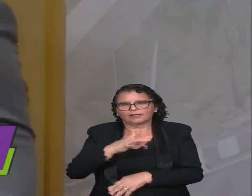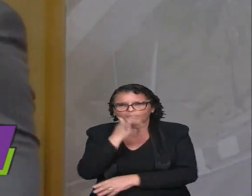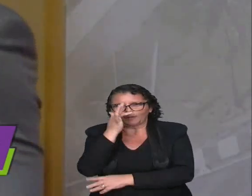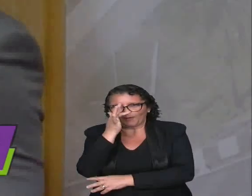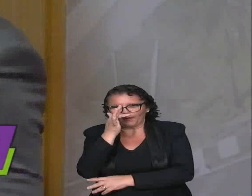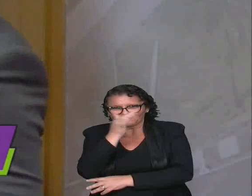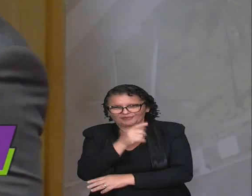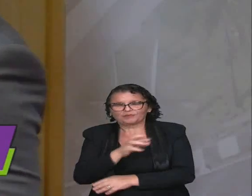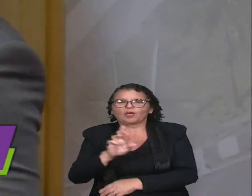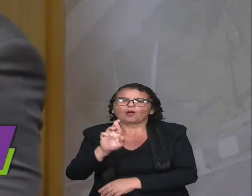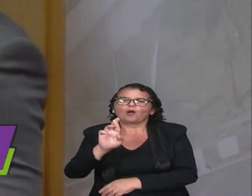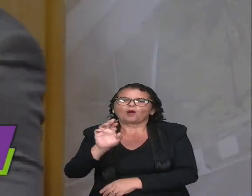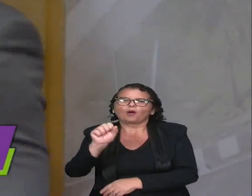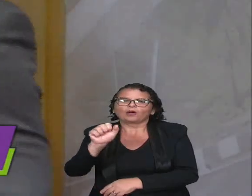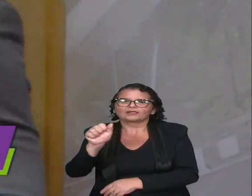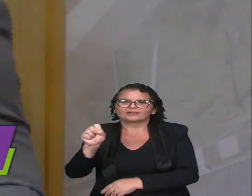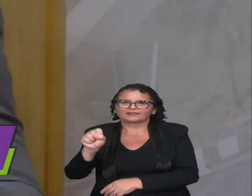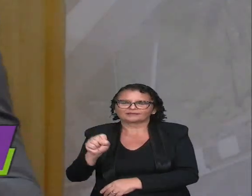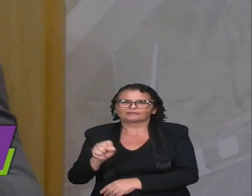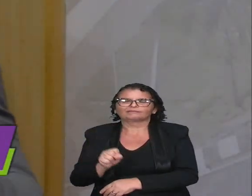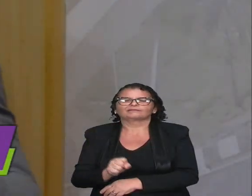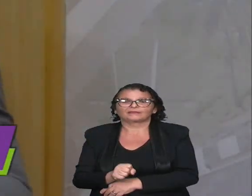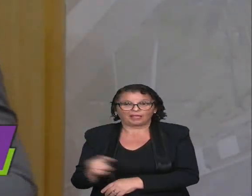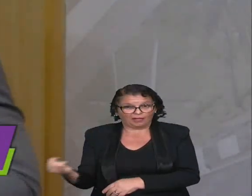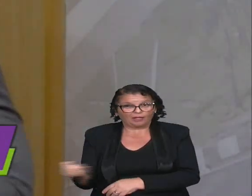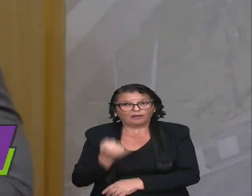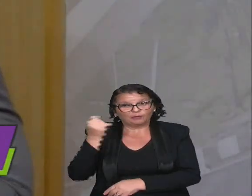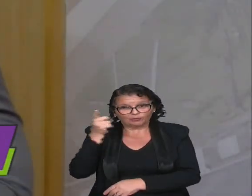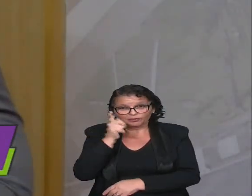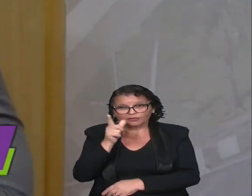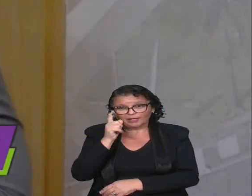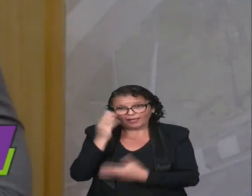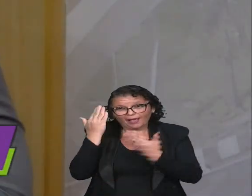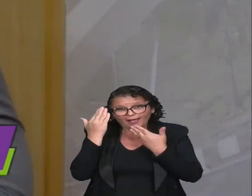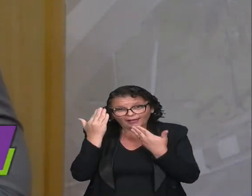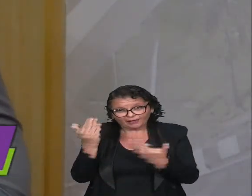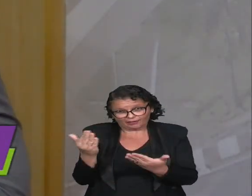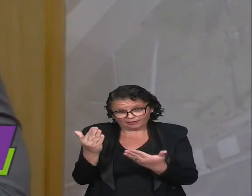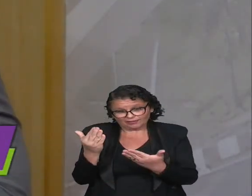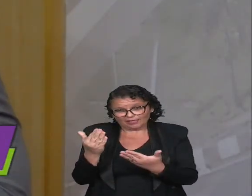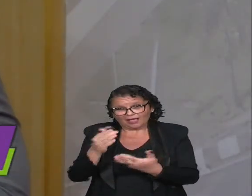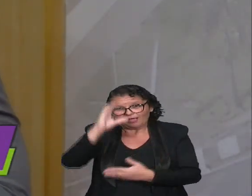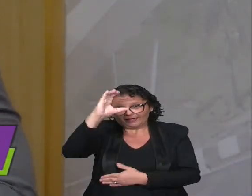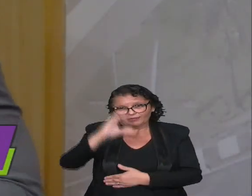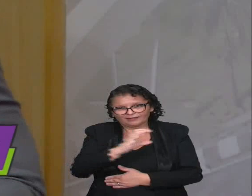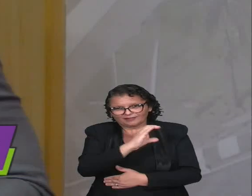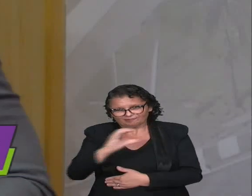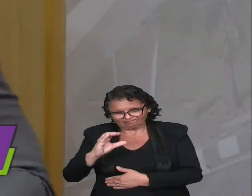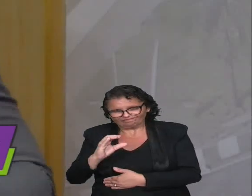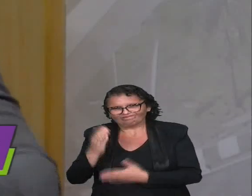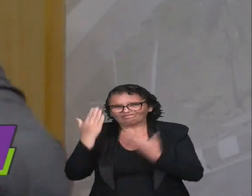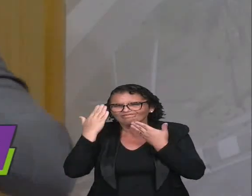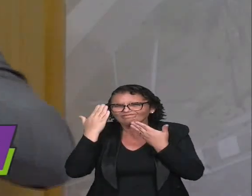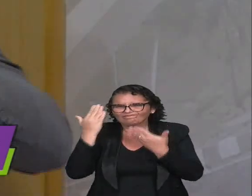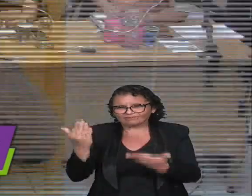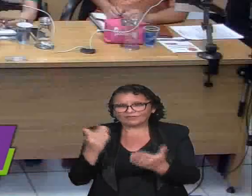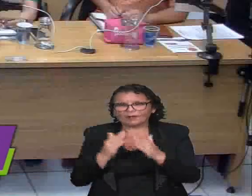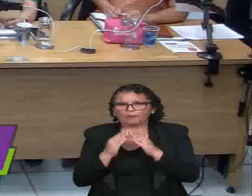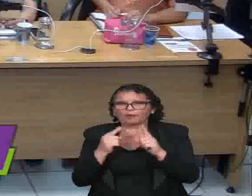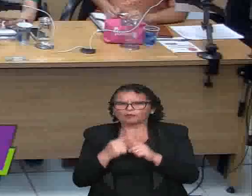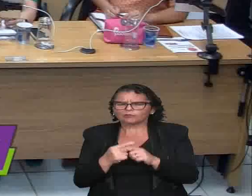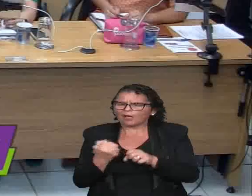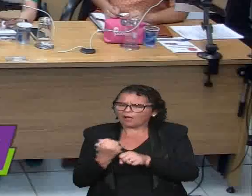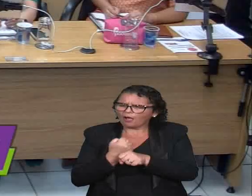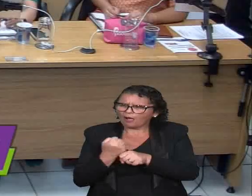é uma importante conquista e a gente quer agradecer a Igreja Católica Zé por por tantos